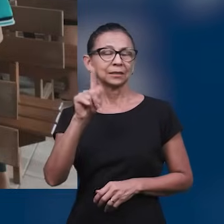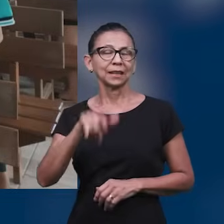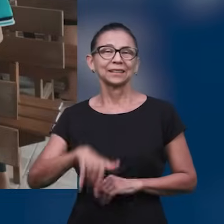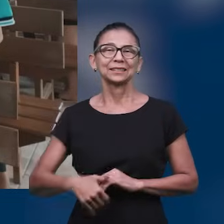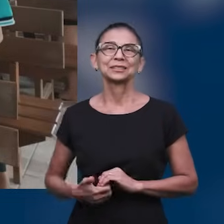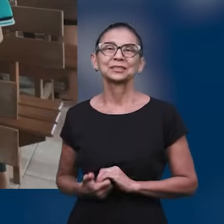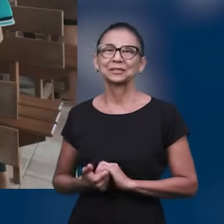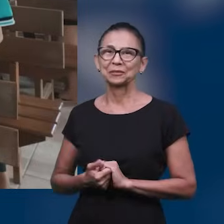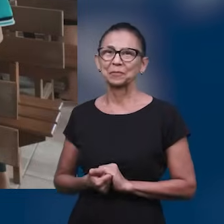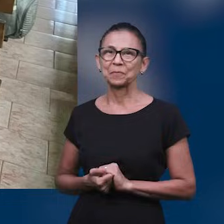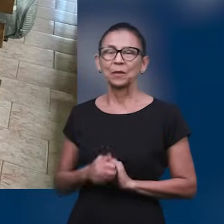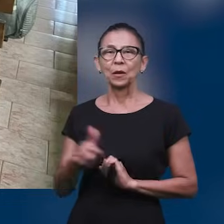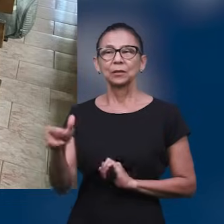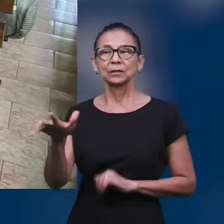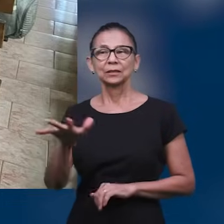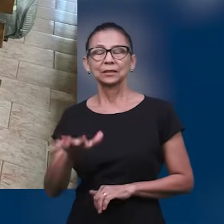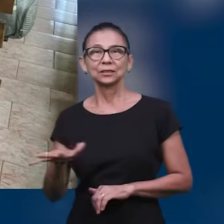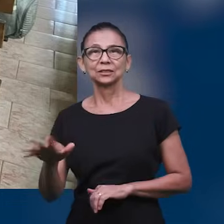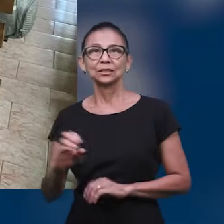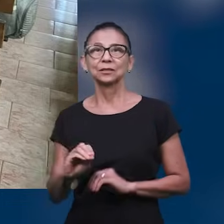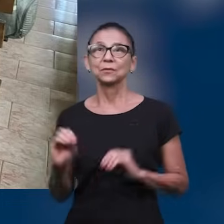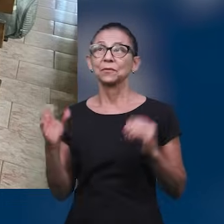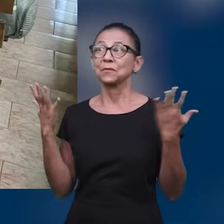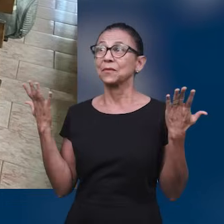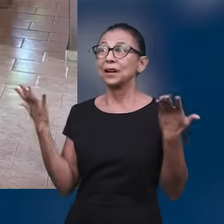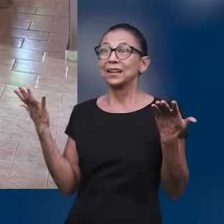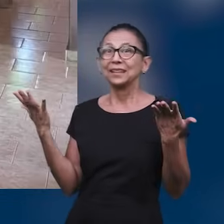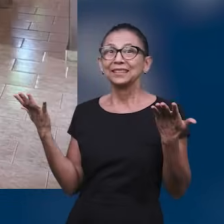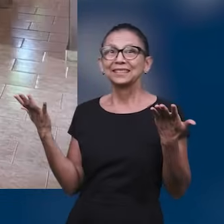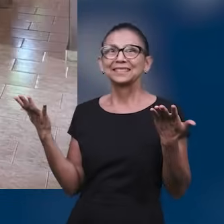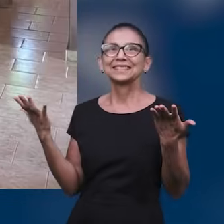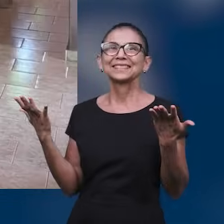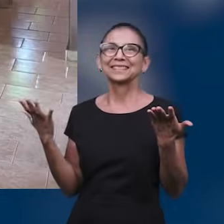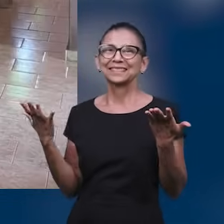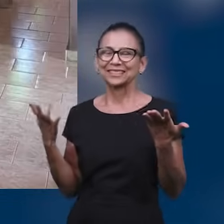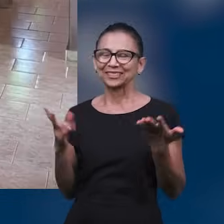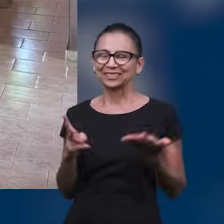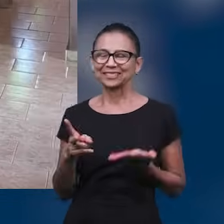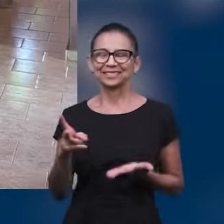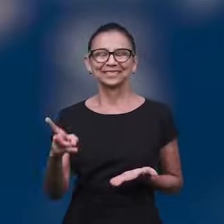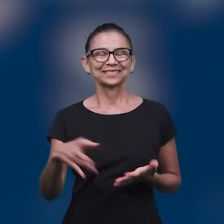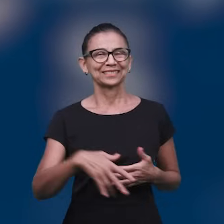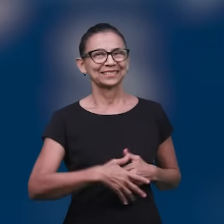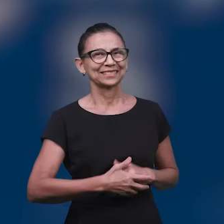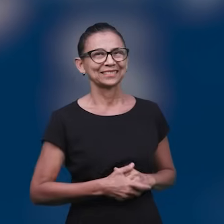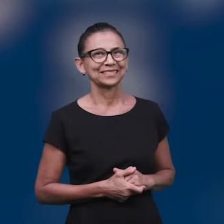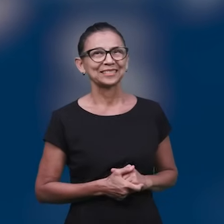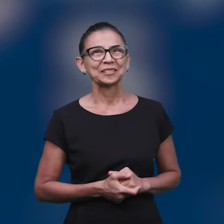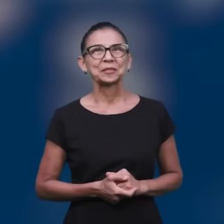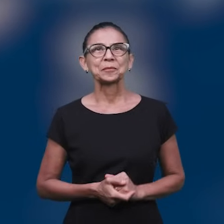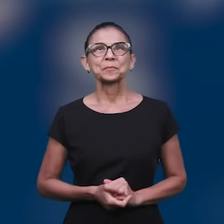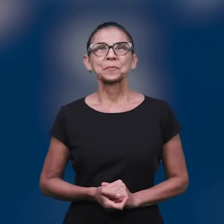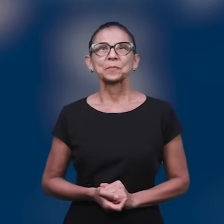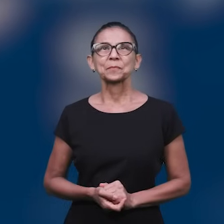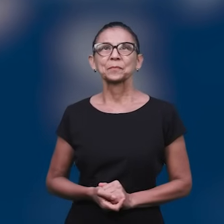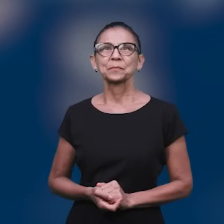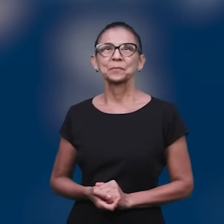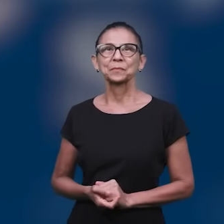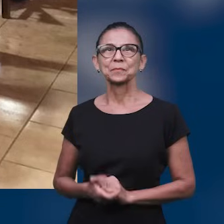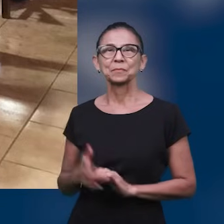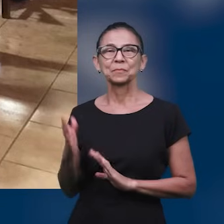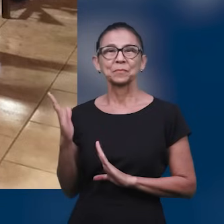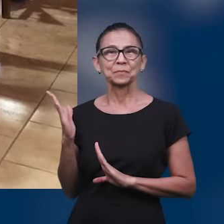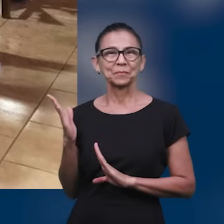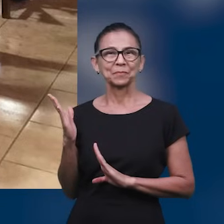agora da igreja do IP. Fotos desta festa, agora da igreja do Altinópolis 2. Fotos da igreja do Efigênia